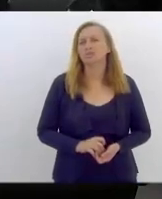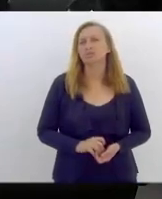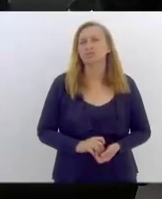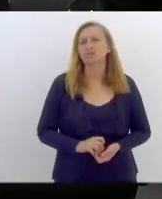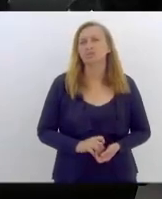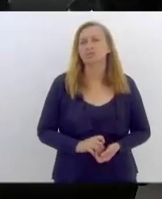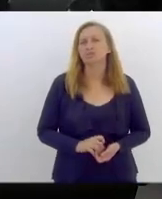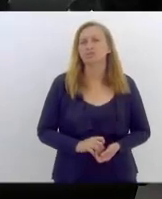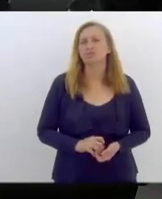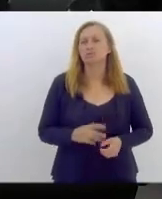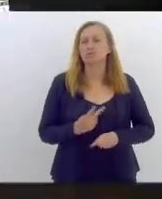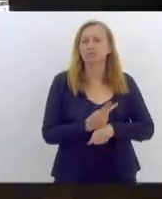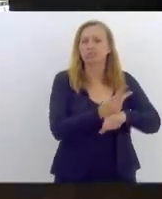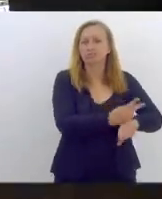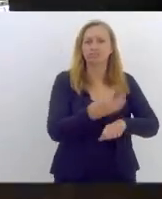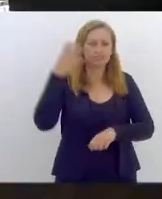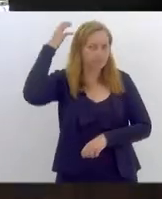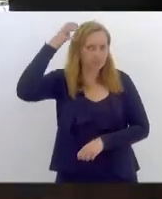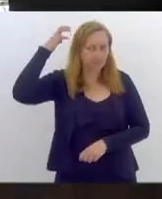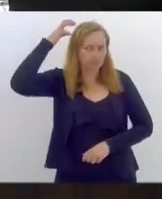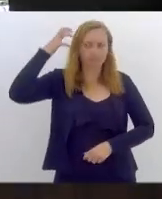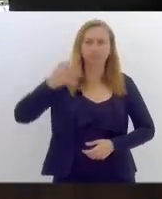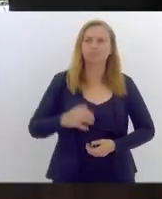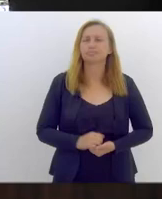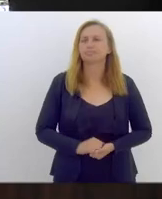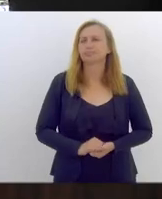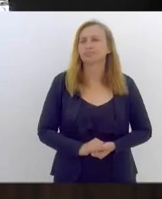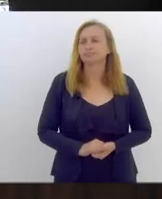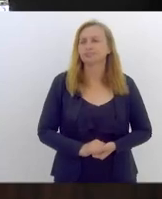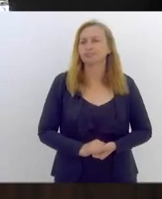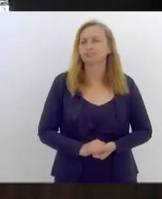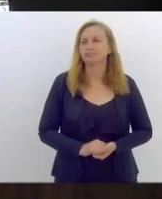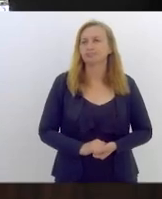o Prêmio Marielle Franco, ele é tão